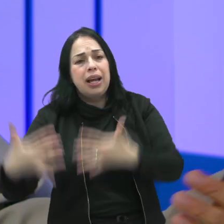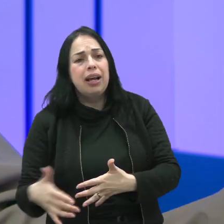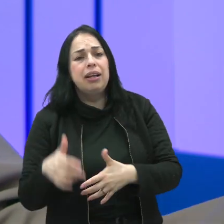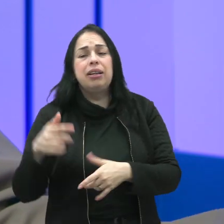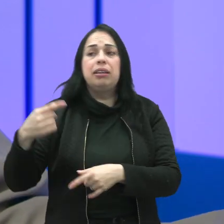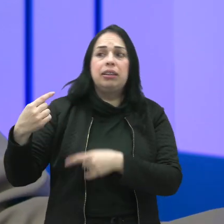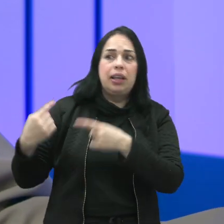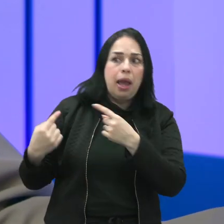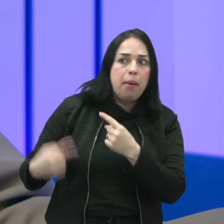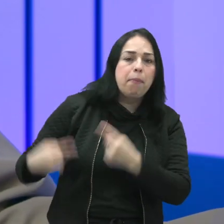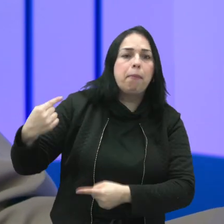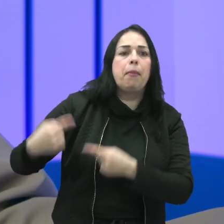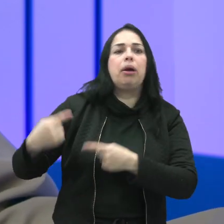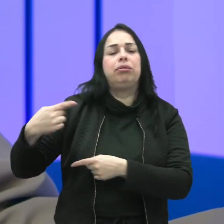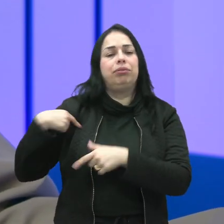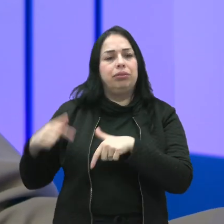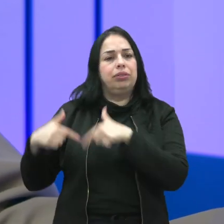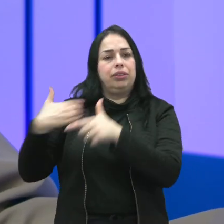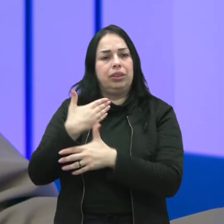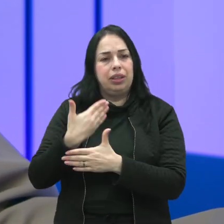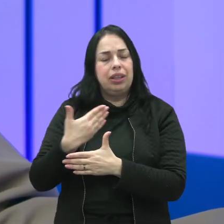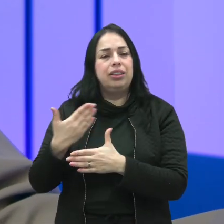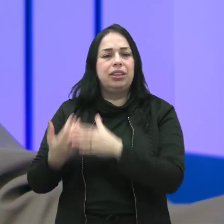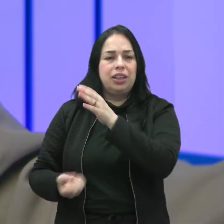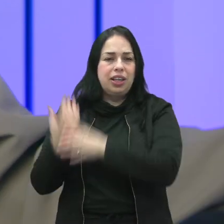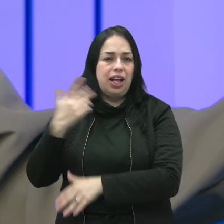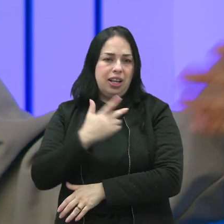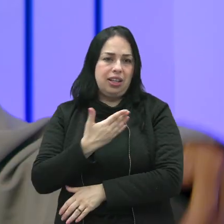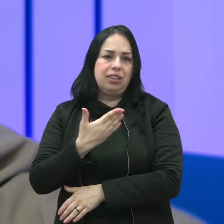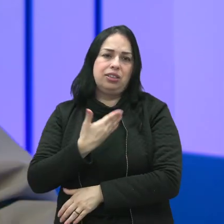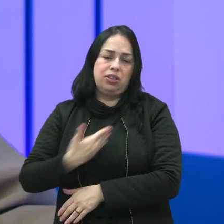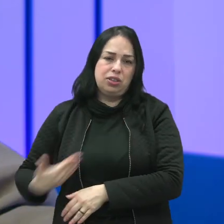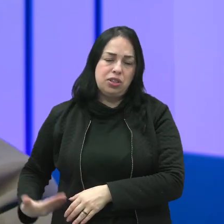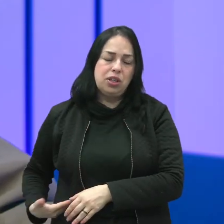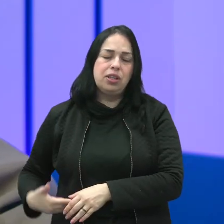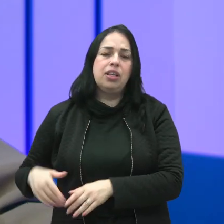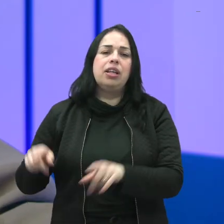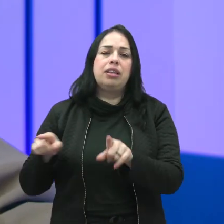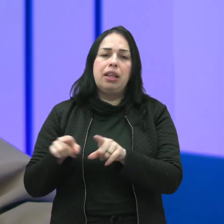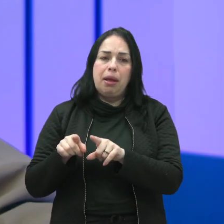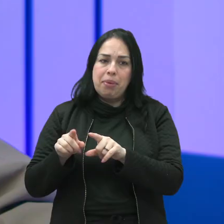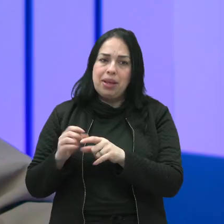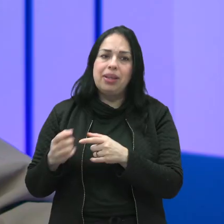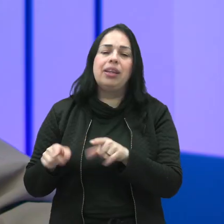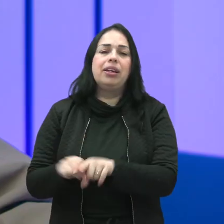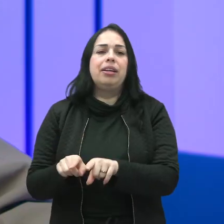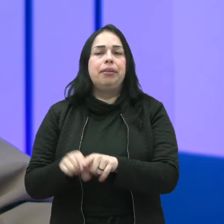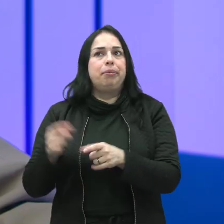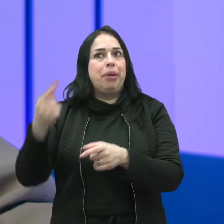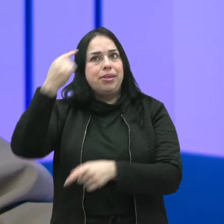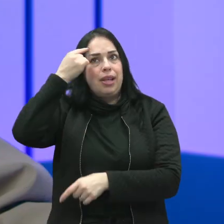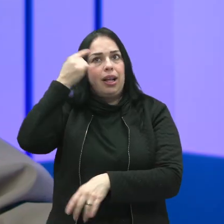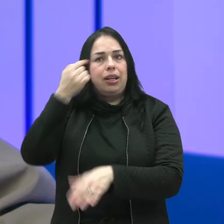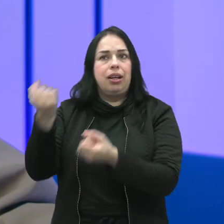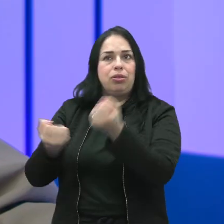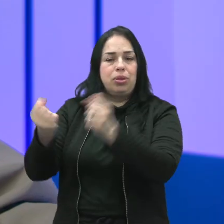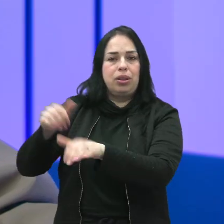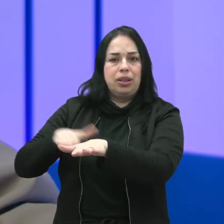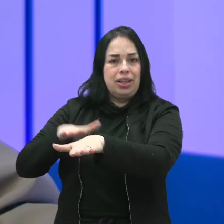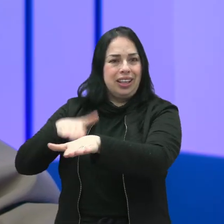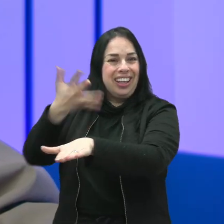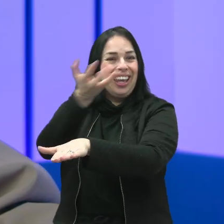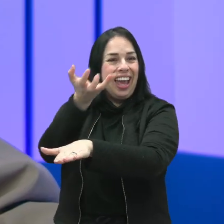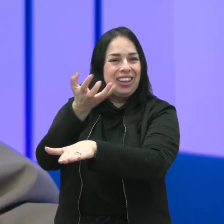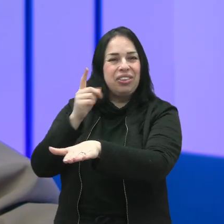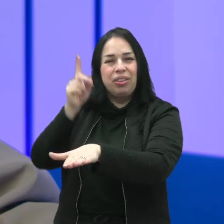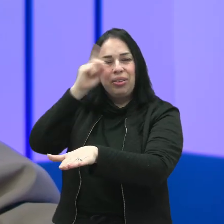públicas, falar assim, é importante que a gente tenha esses pulmões em torno de São José, então para toda essa poluição, né, que é produzida pelos carros que a gente tem, a gente quer andar de carro no dia a